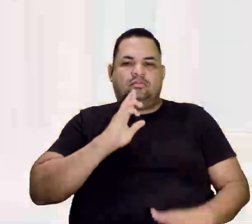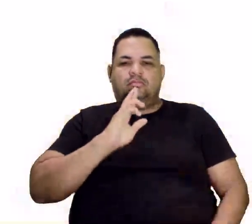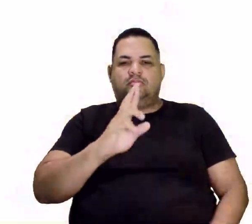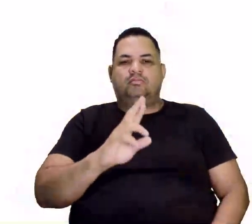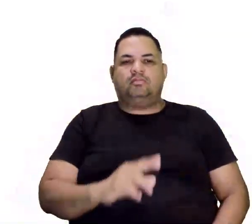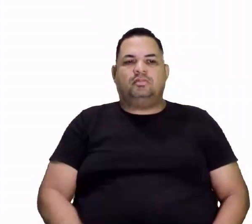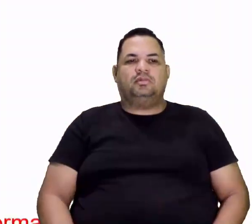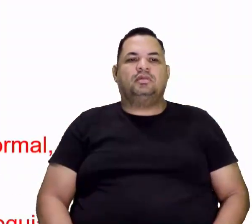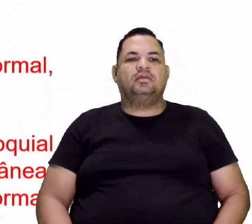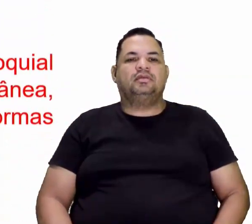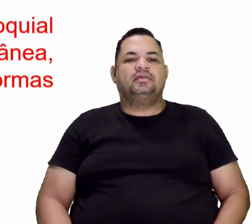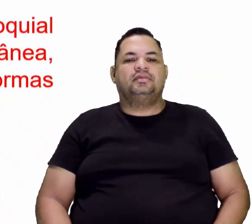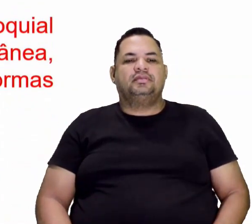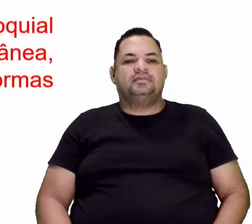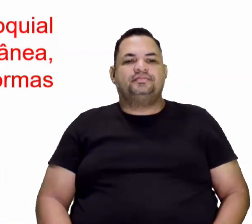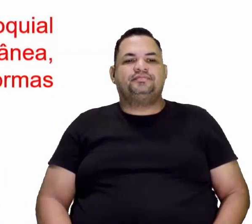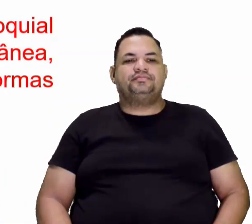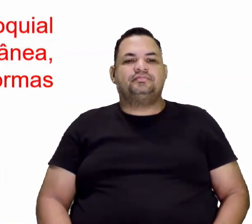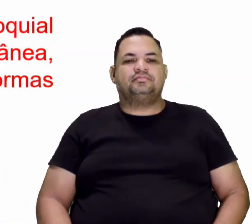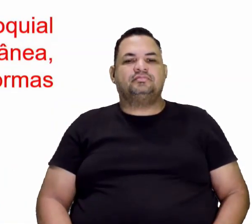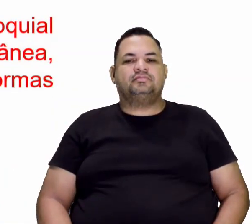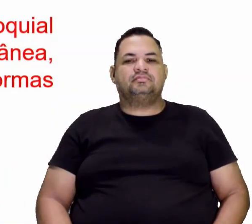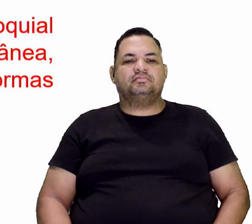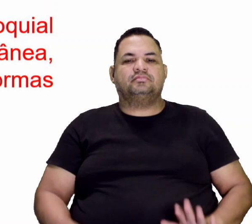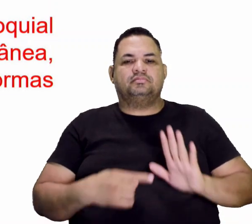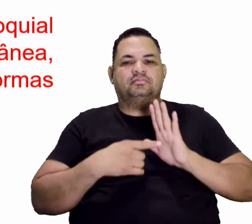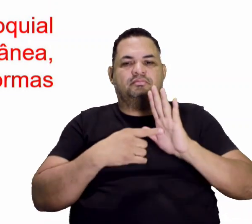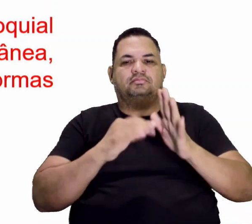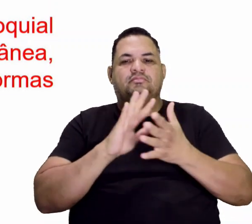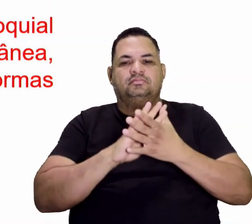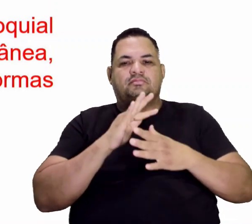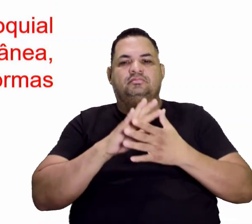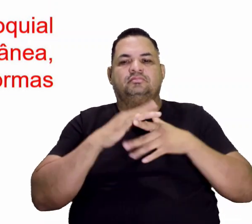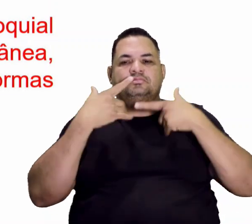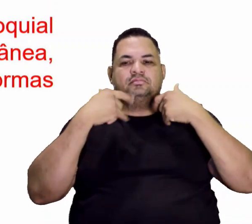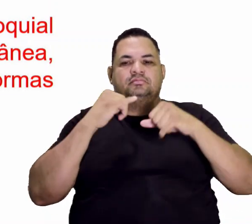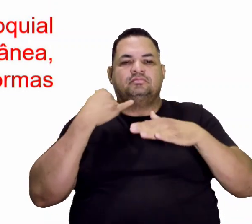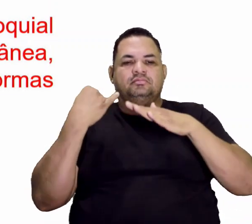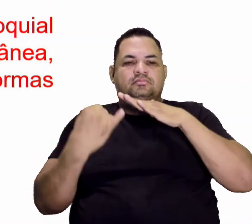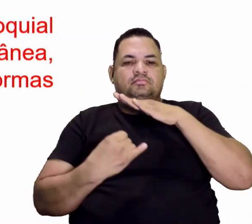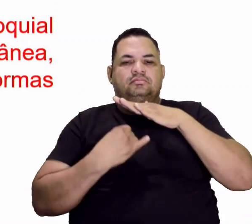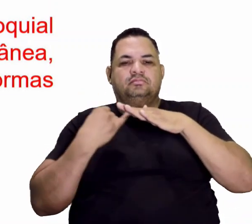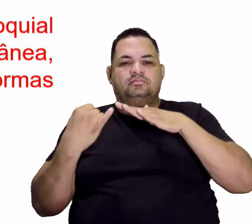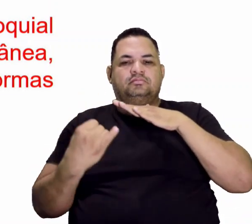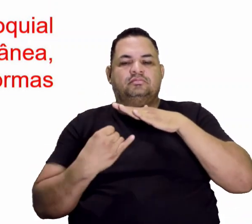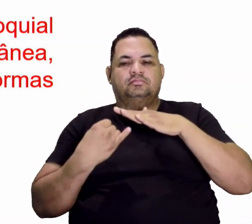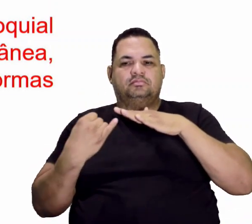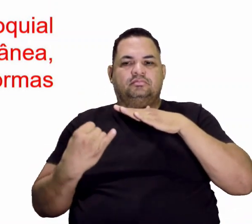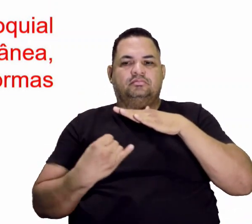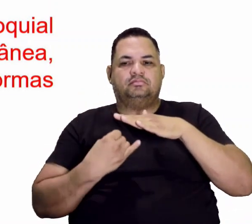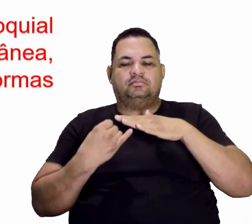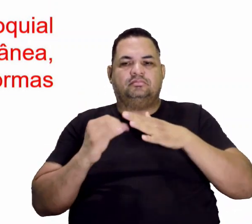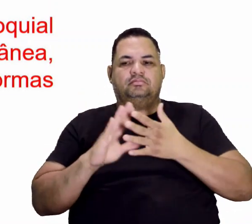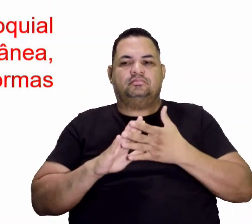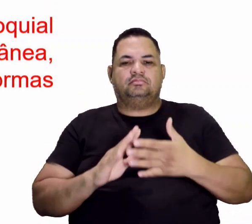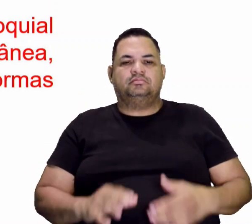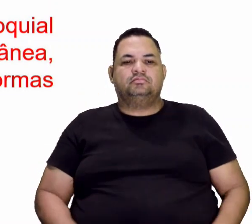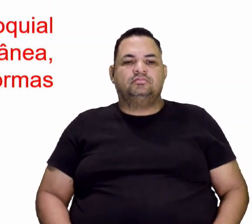resposta, Lei? Aí, galera, a tirinha representa uma linguagem informal. Eu até falei antes,